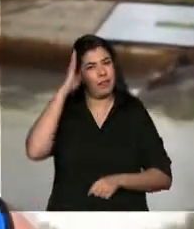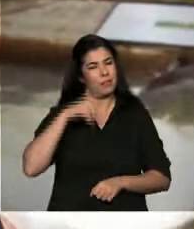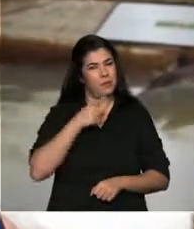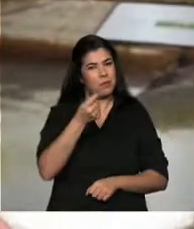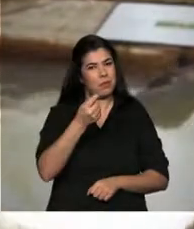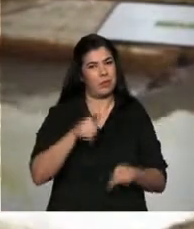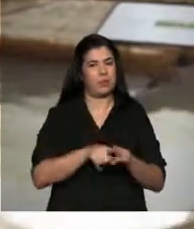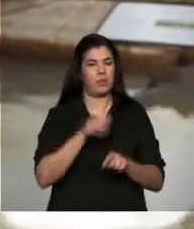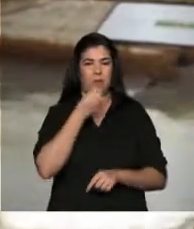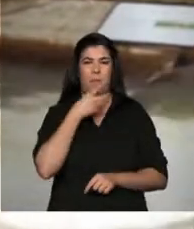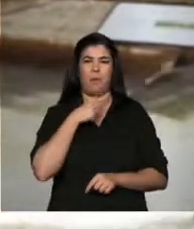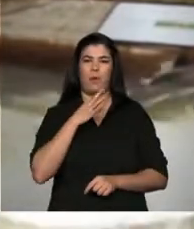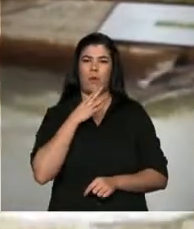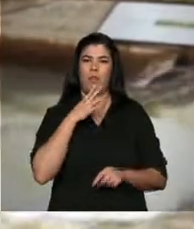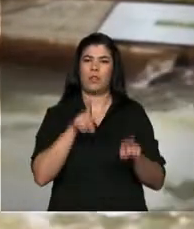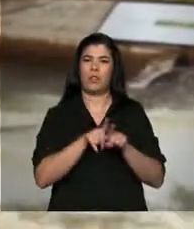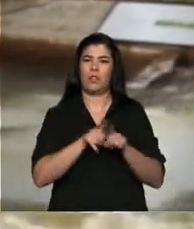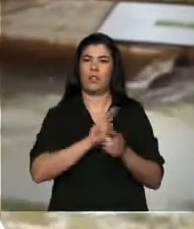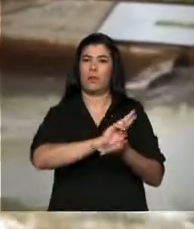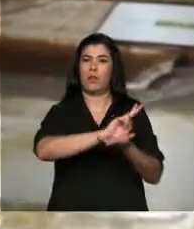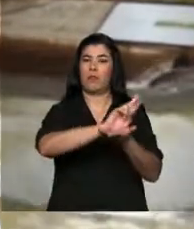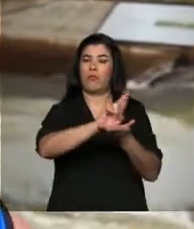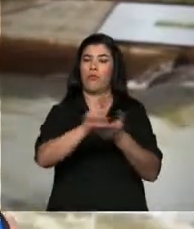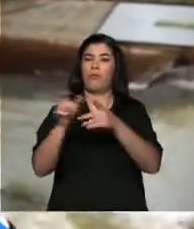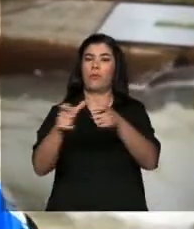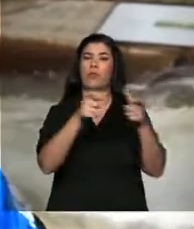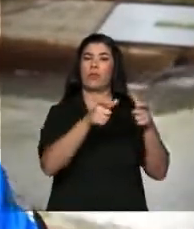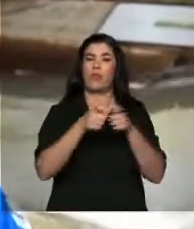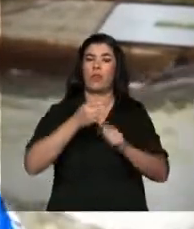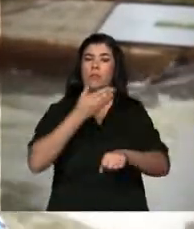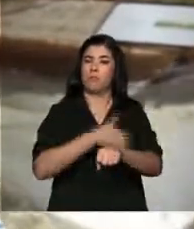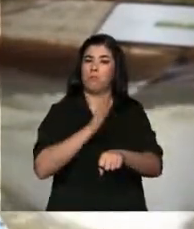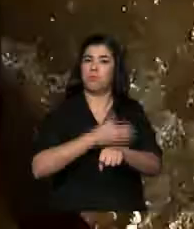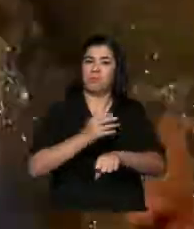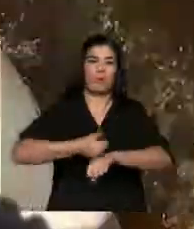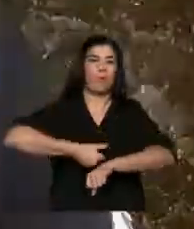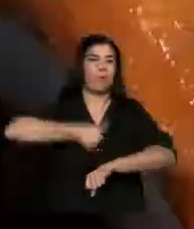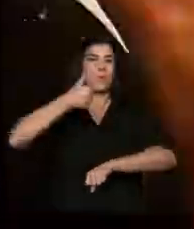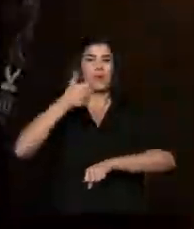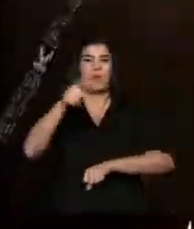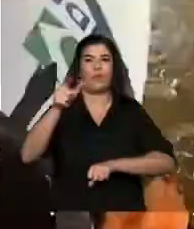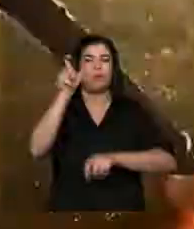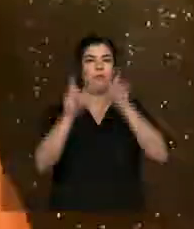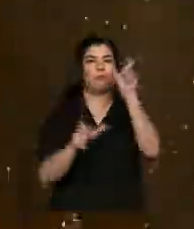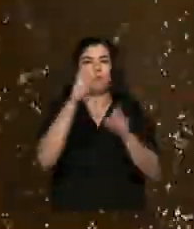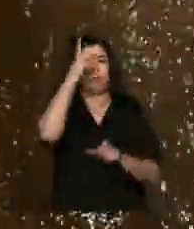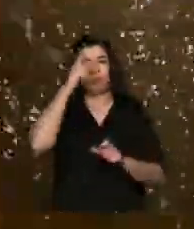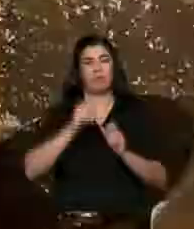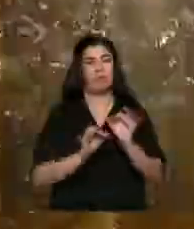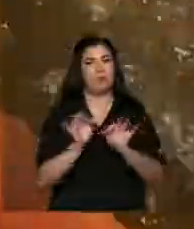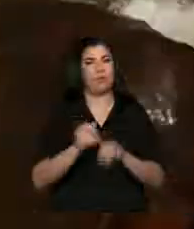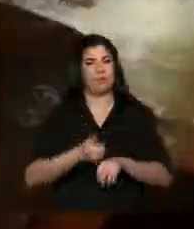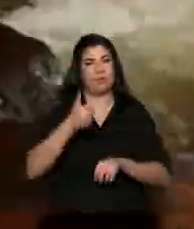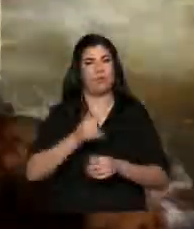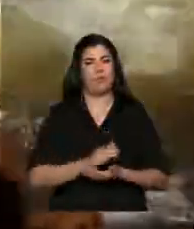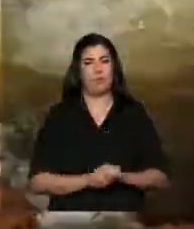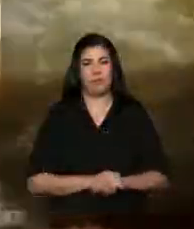E isso é bom para você conhecer pistas diferentes, treinar com os melhores atletas do mundo e se preparar melhor.